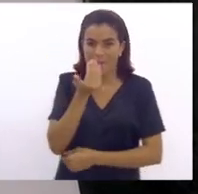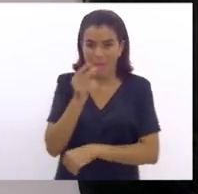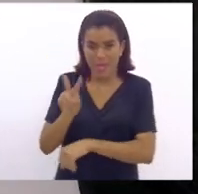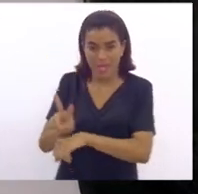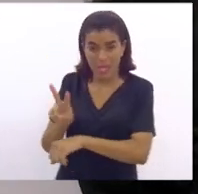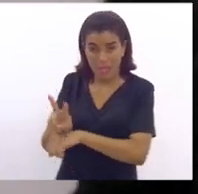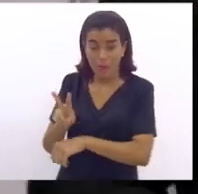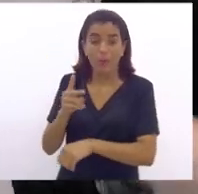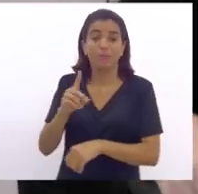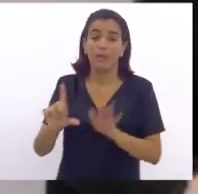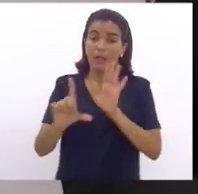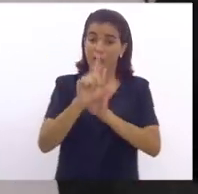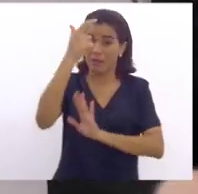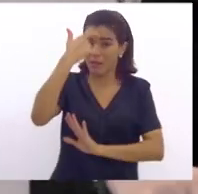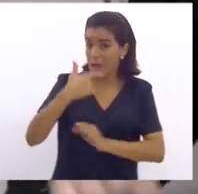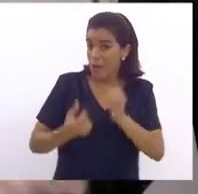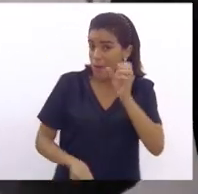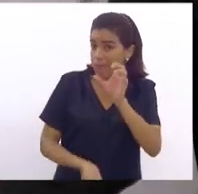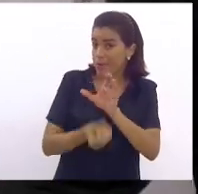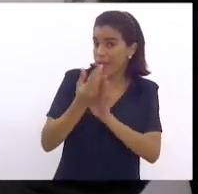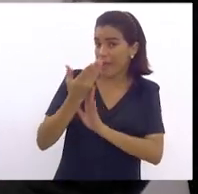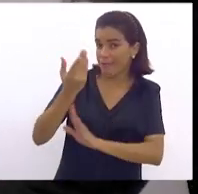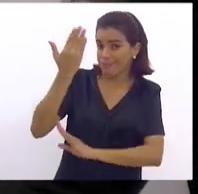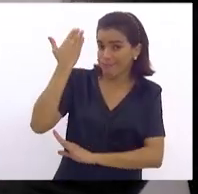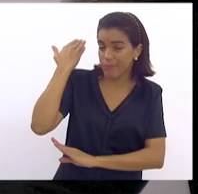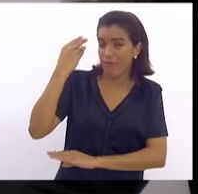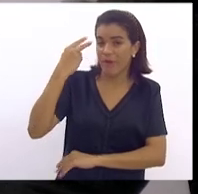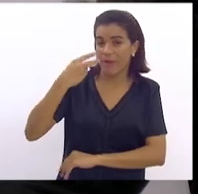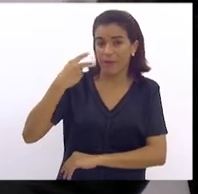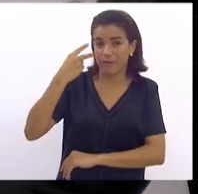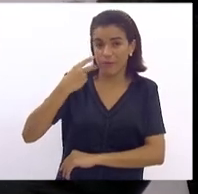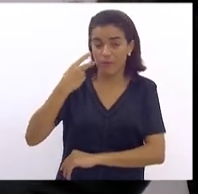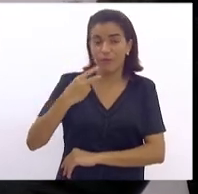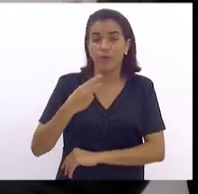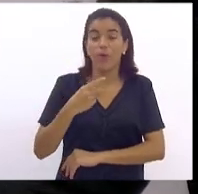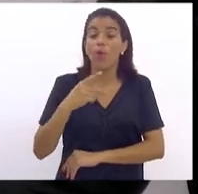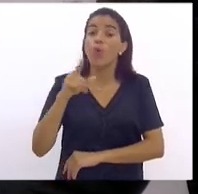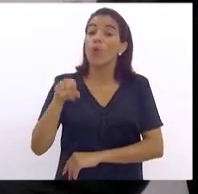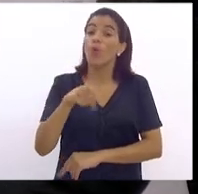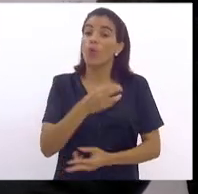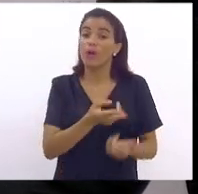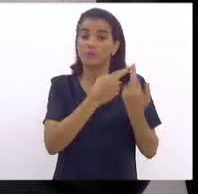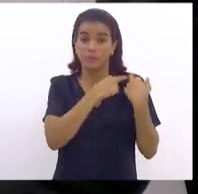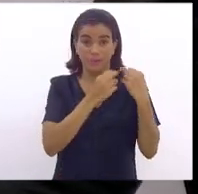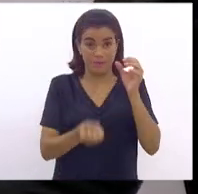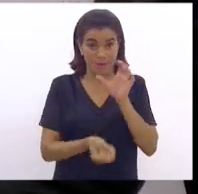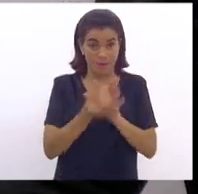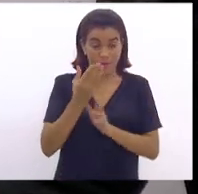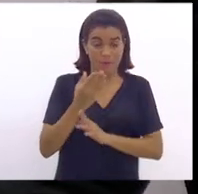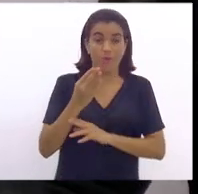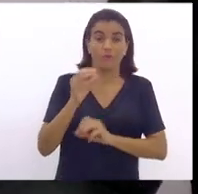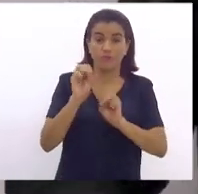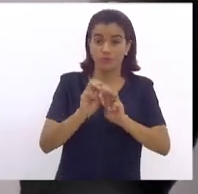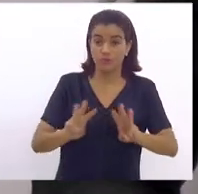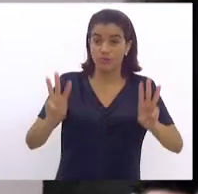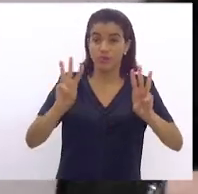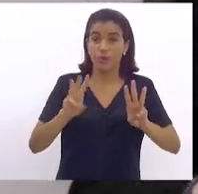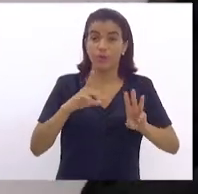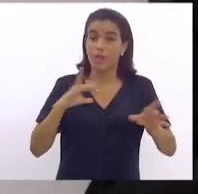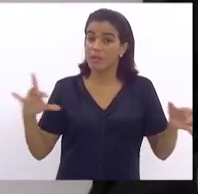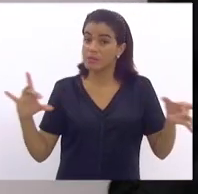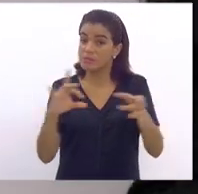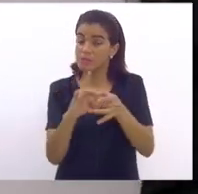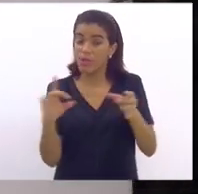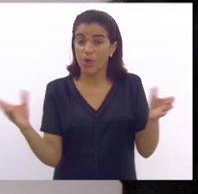como vereadora, a ideia não era essa, não. O promotor ele está se comunicando com o poder público porque está usando uma arena